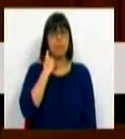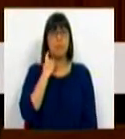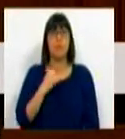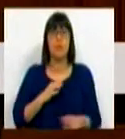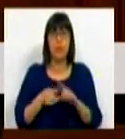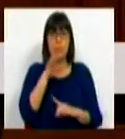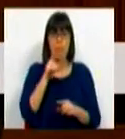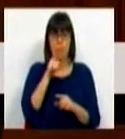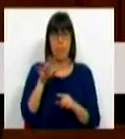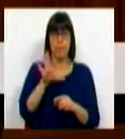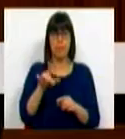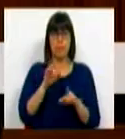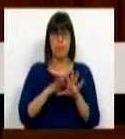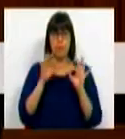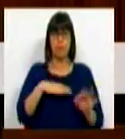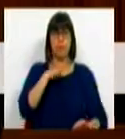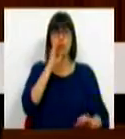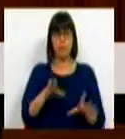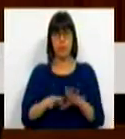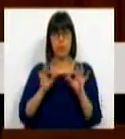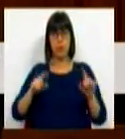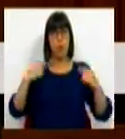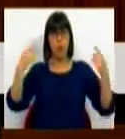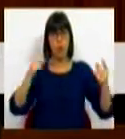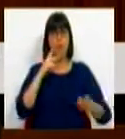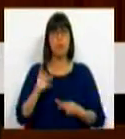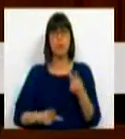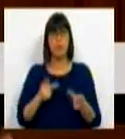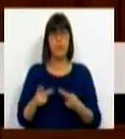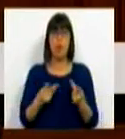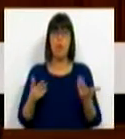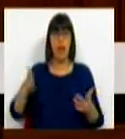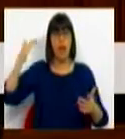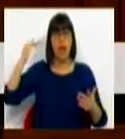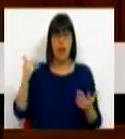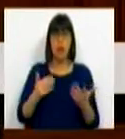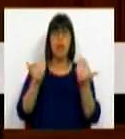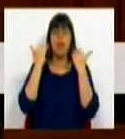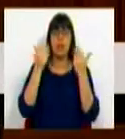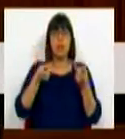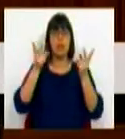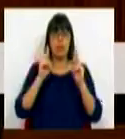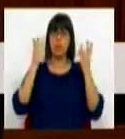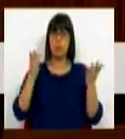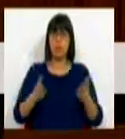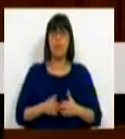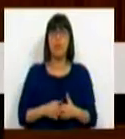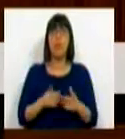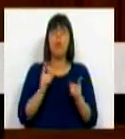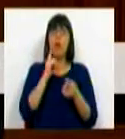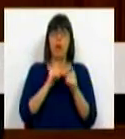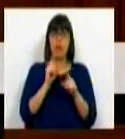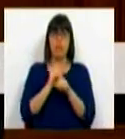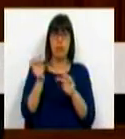Sr. Deputado, essa exposição, tal como eu já referi, assim como outras, foram analisadas na altura e com a informação disponível e atendendo